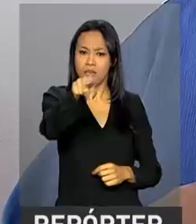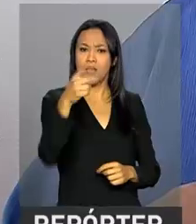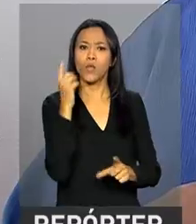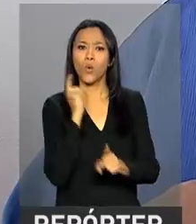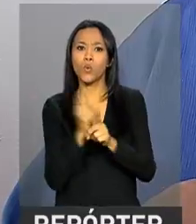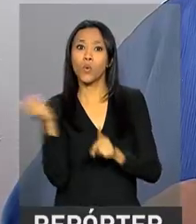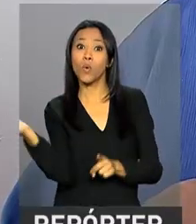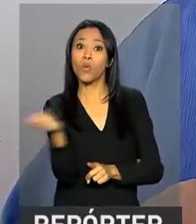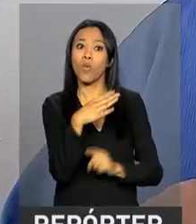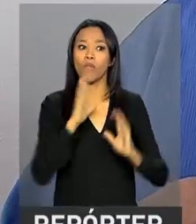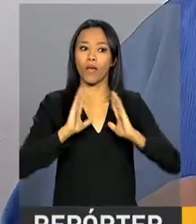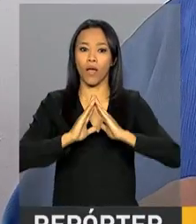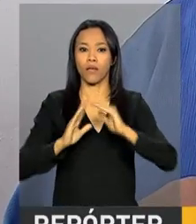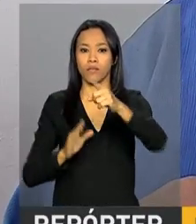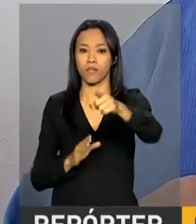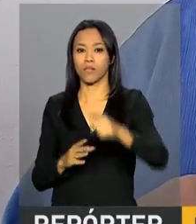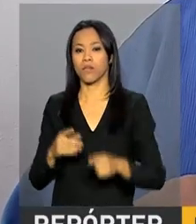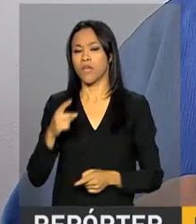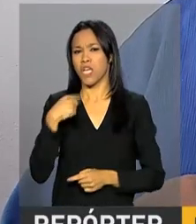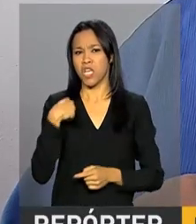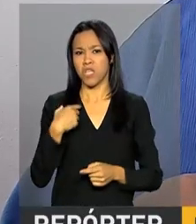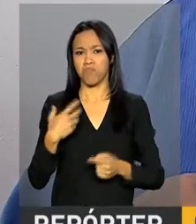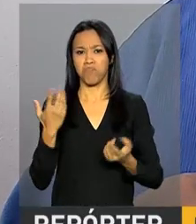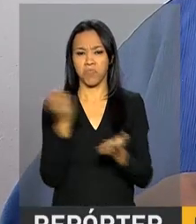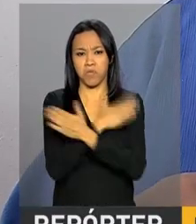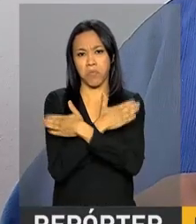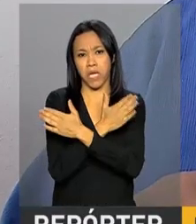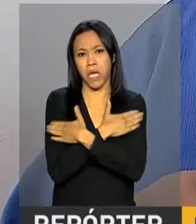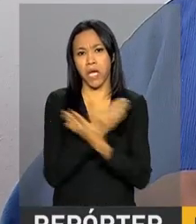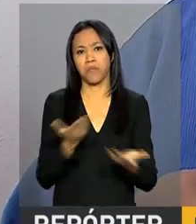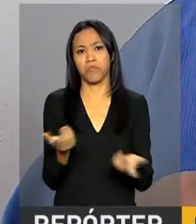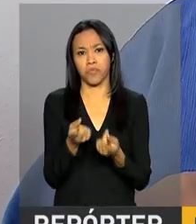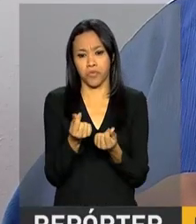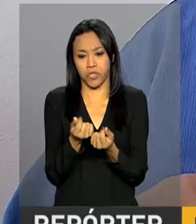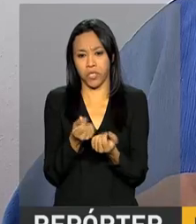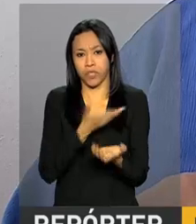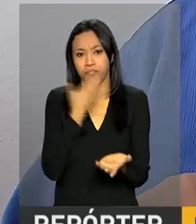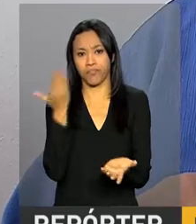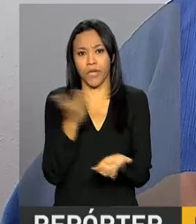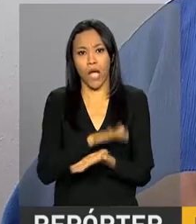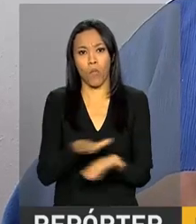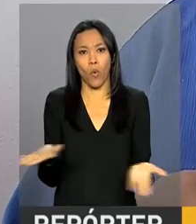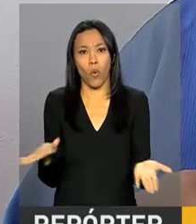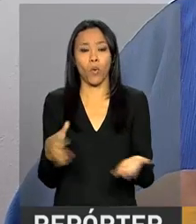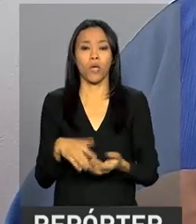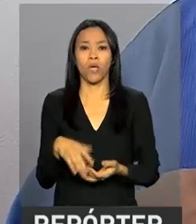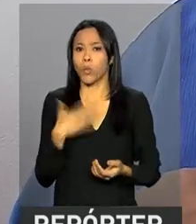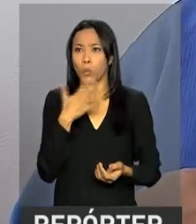lar. Eu fiquei desempregado, né? O dinheiro acabou. E não conhecia Brasília,